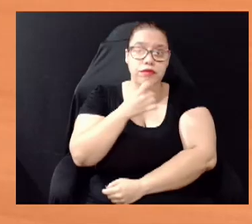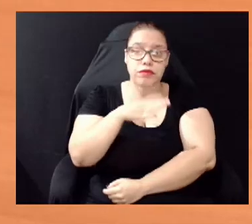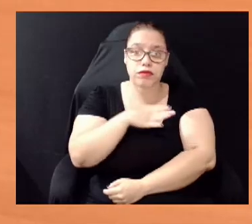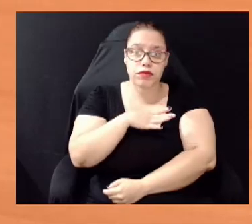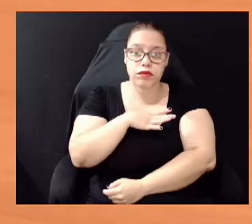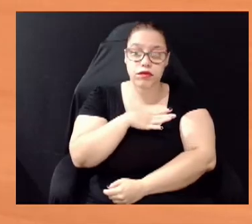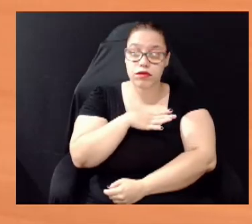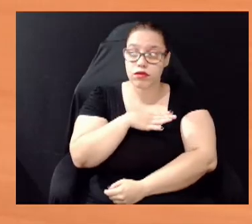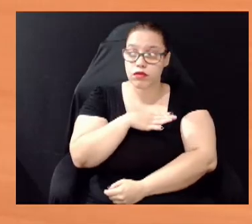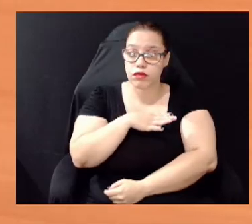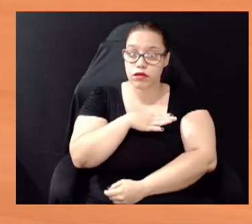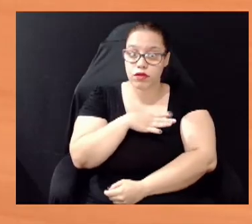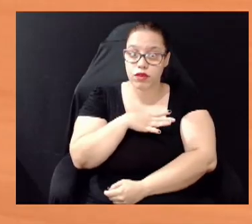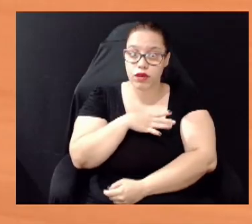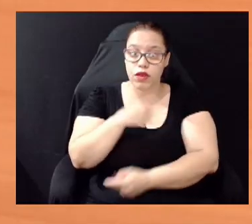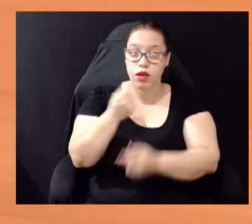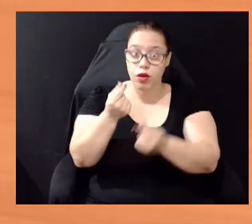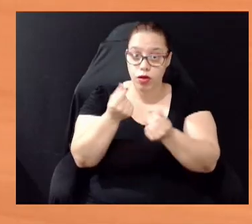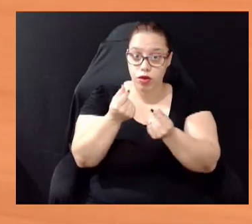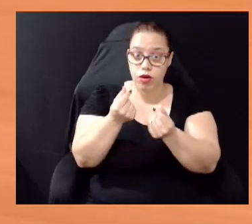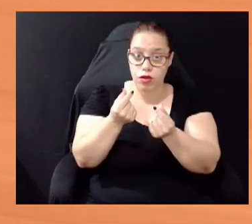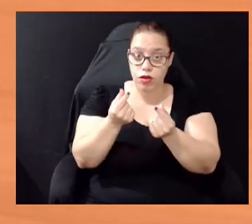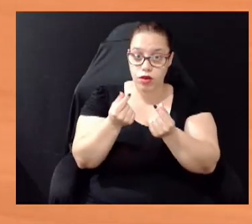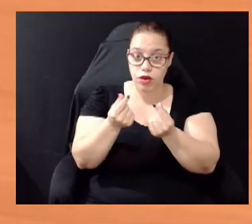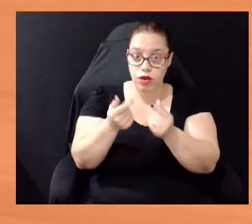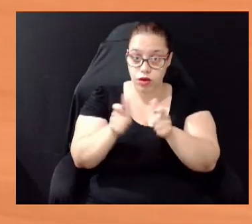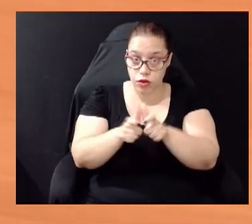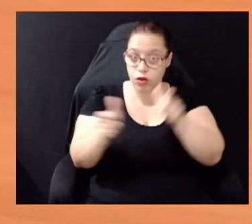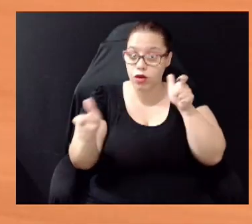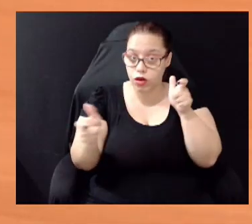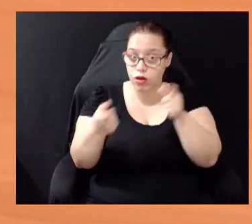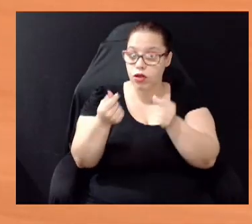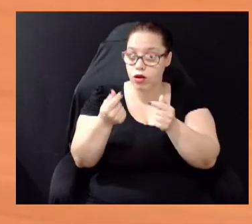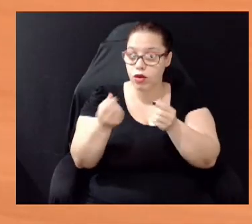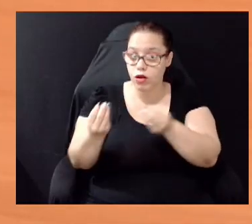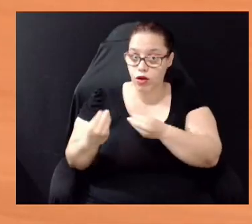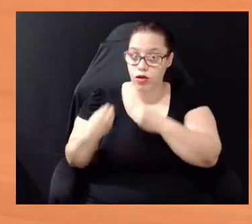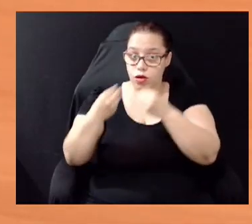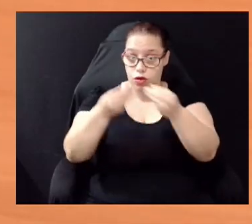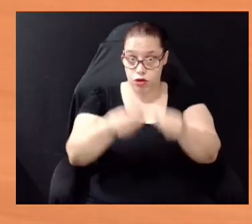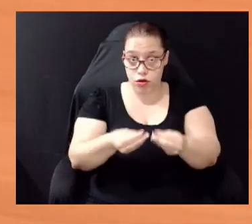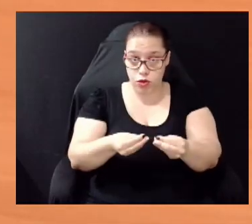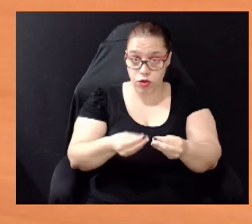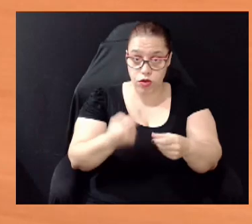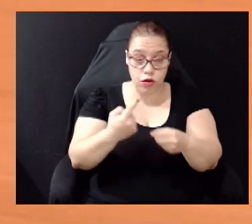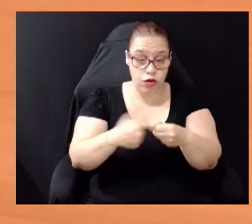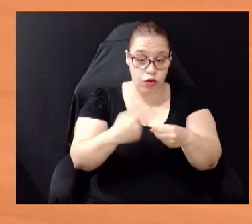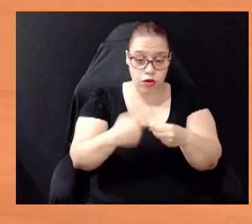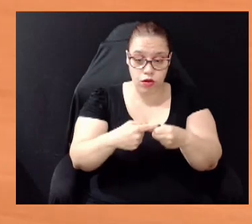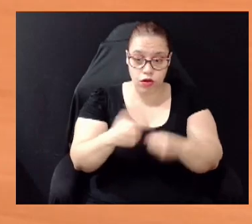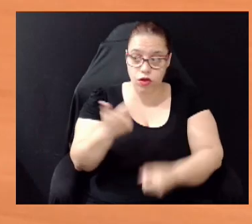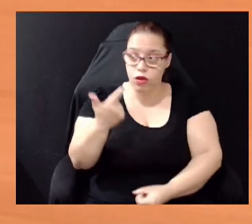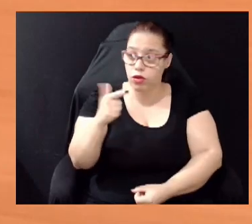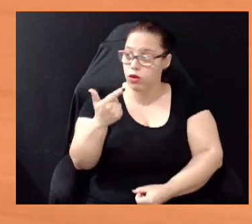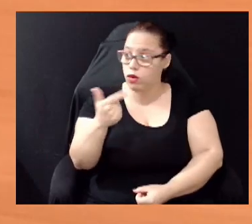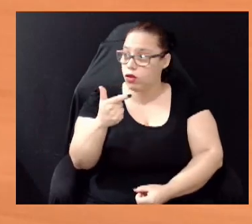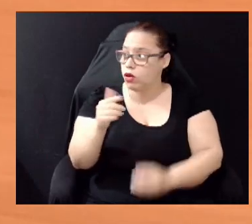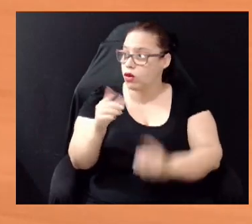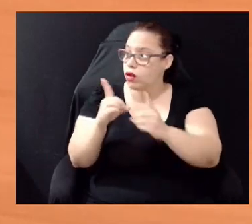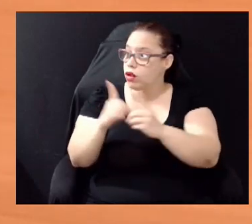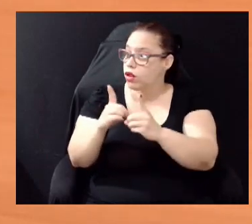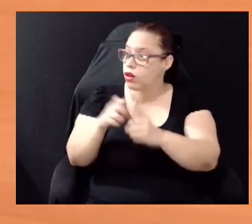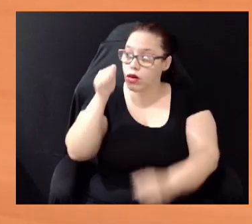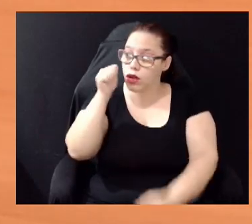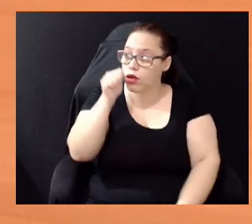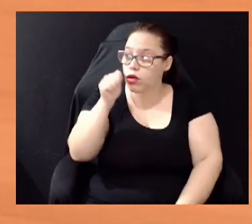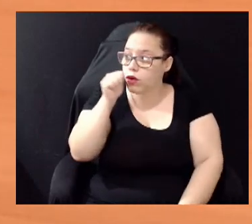uma verba muito grande, que inclusive é uma das maiores verbas que vem, né, para as cidades do interior, e não tem condição de atender essas mulheres, não tem condição de